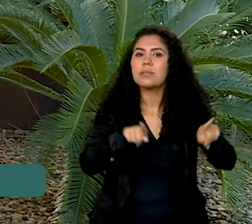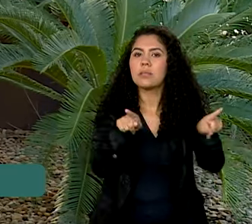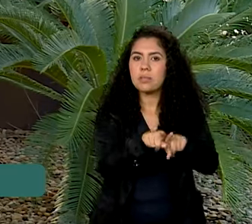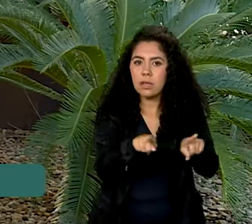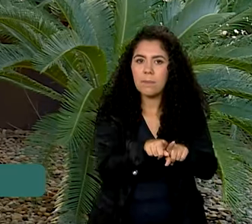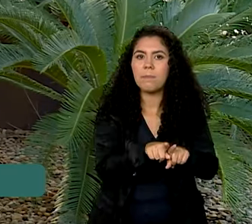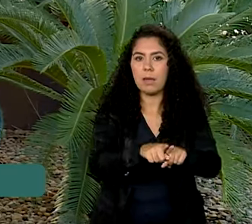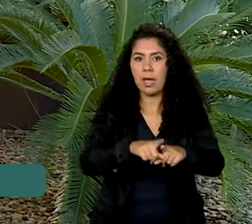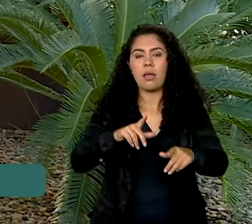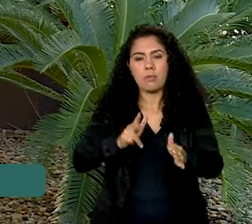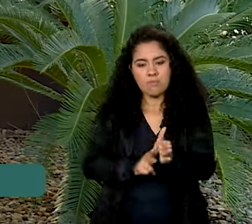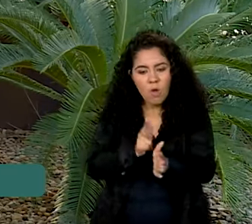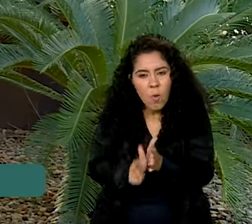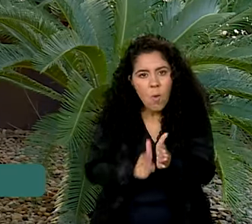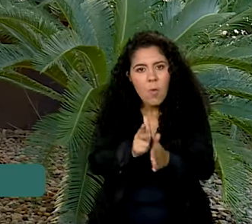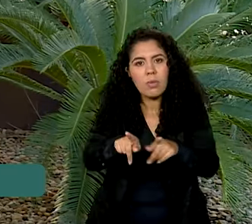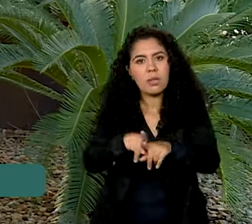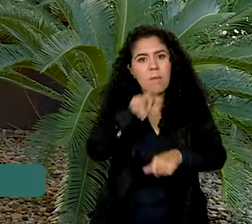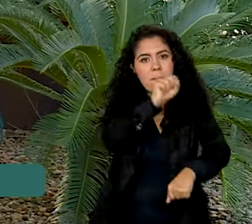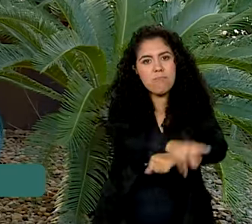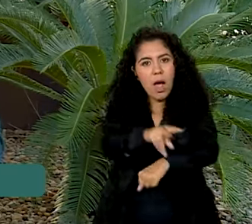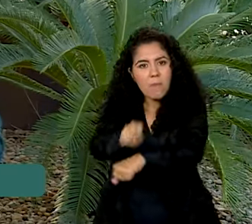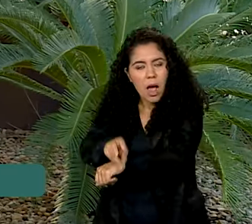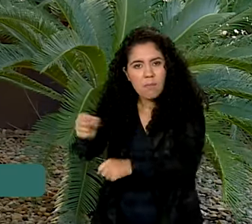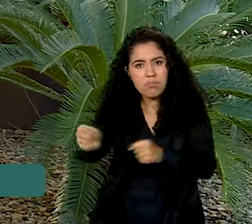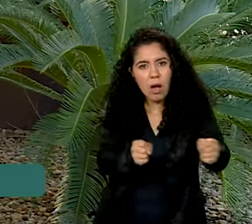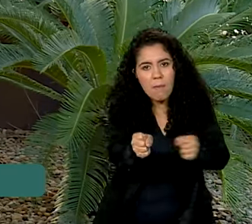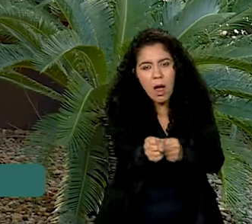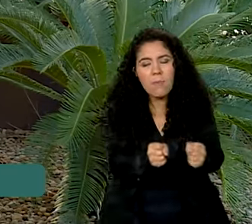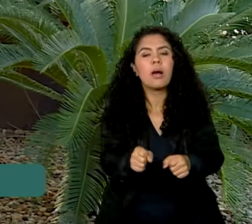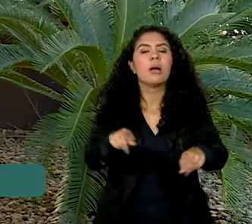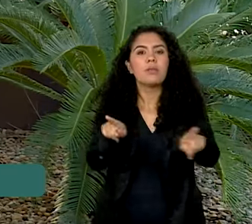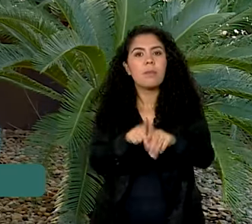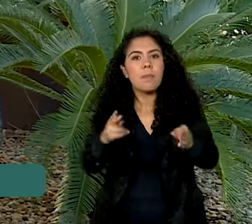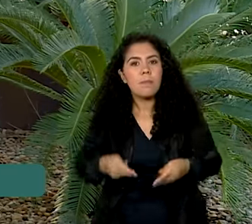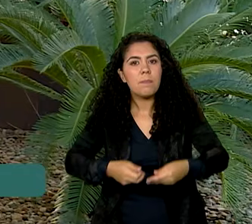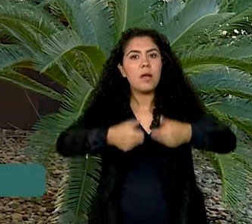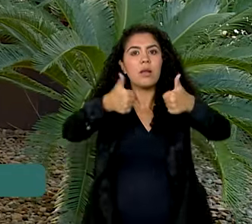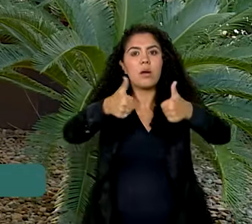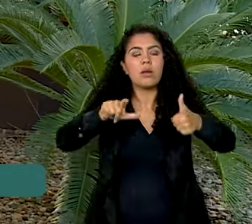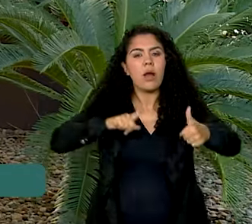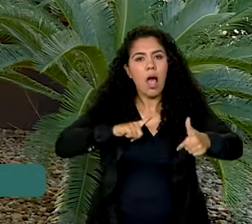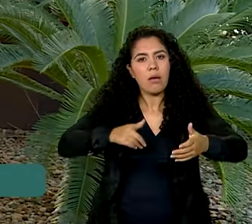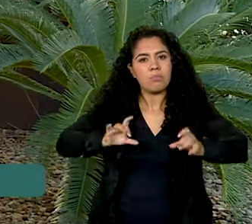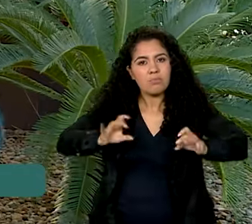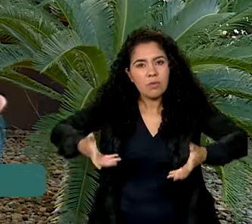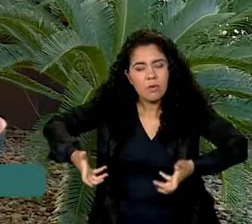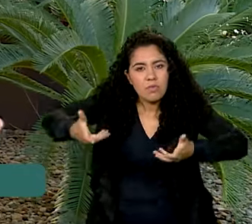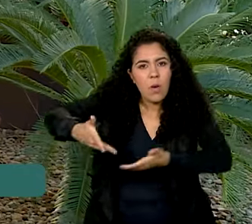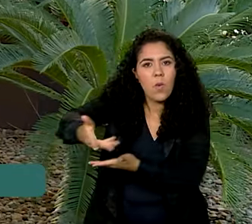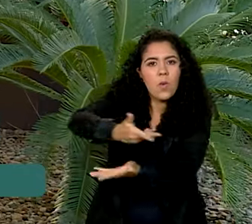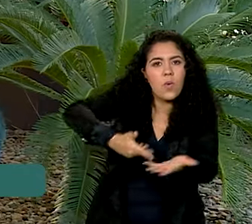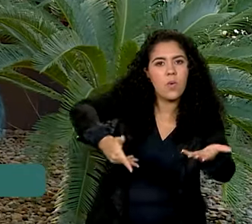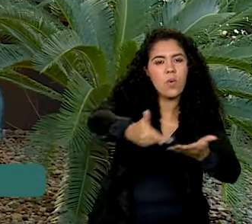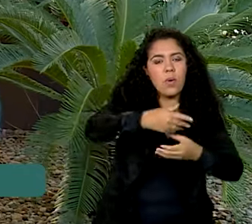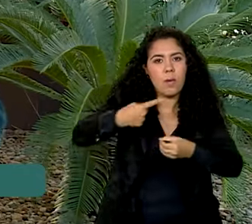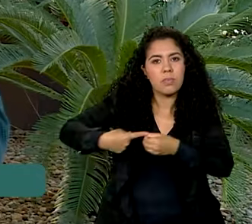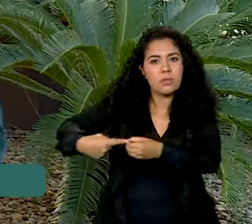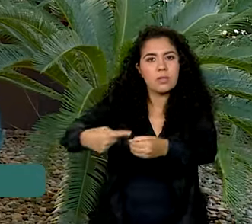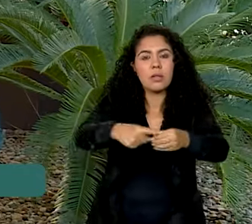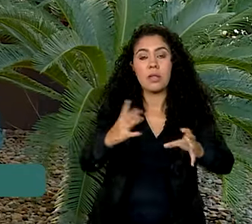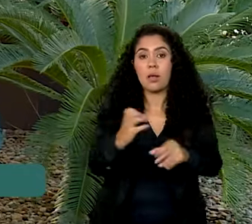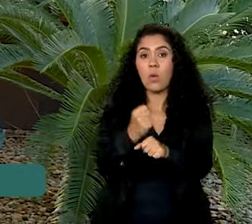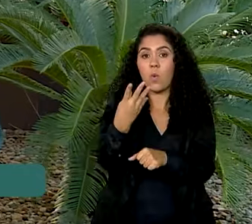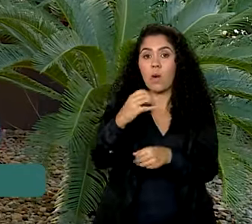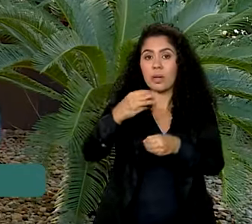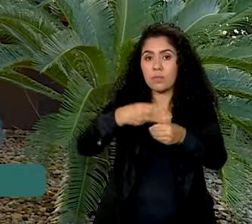de transporte, gerar empregos e investir em melhorias urbanas em cerca de 40 municípios do estado de